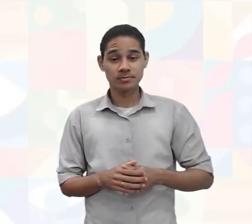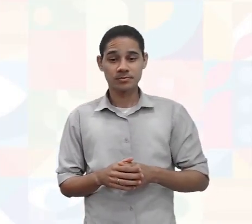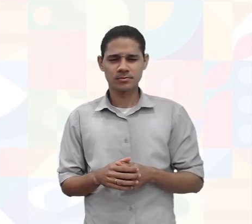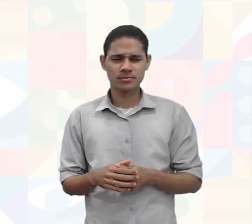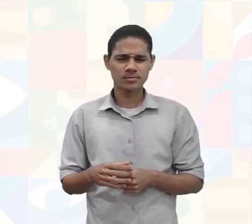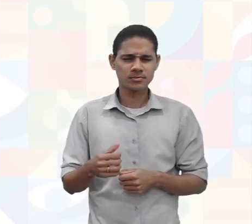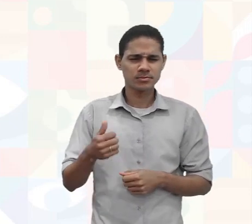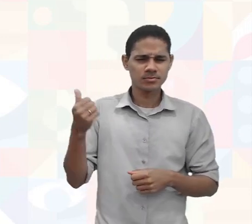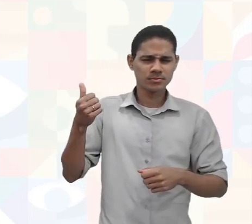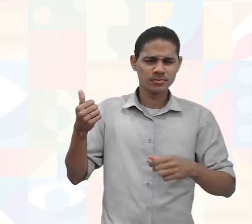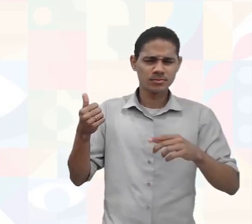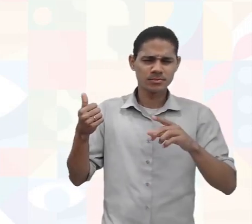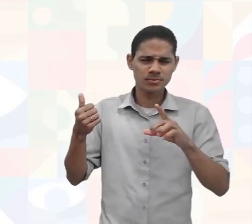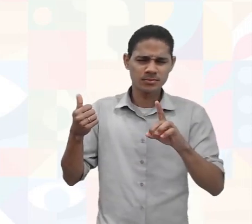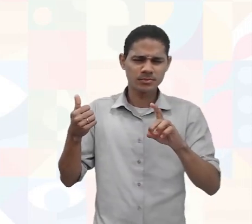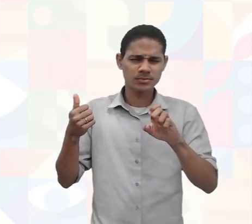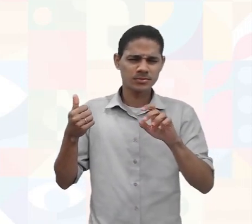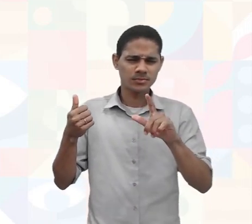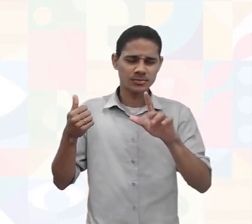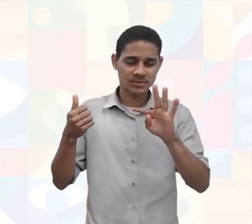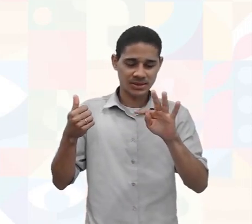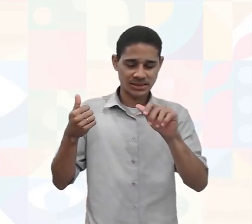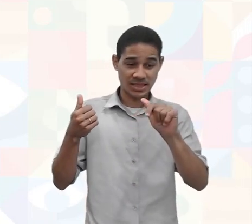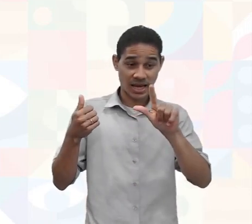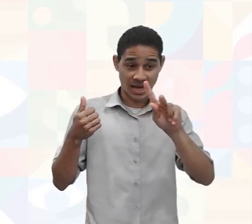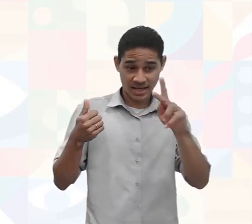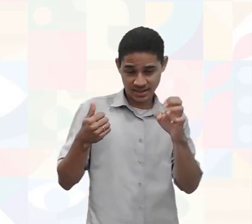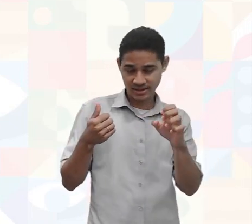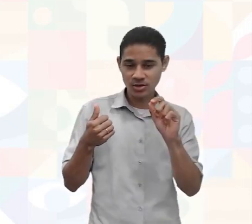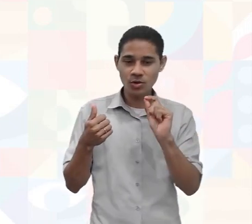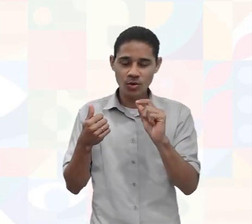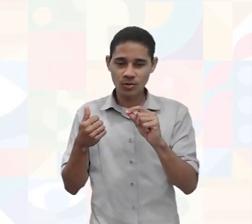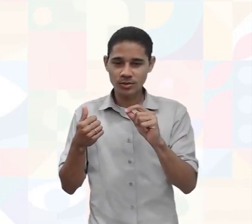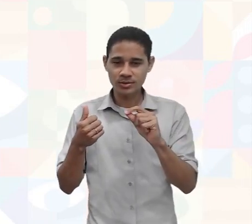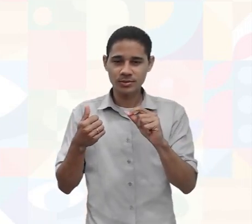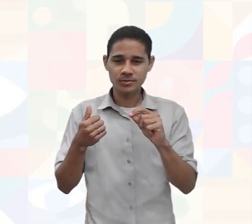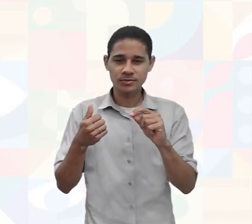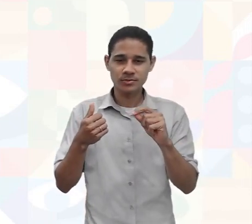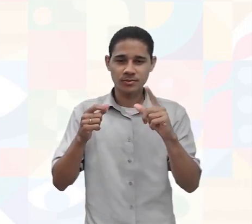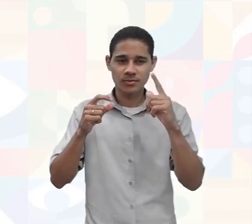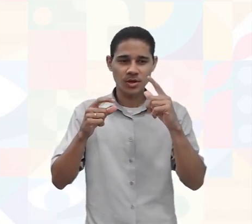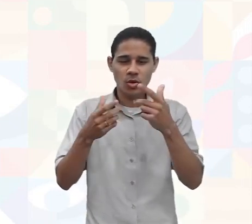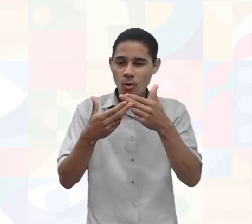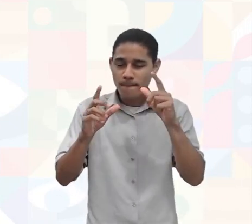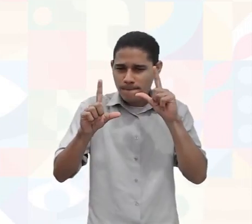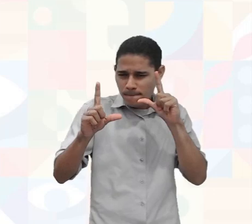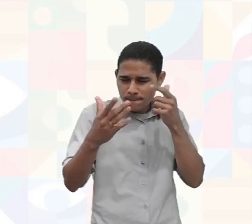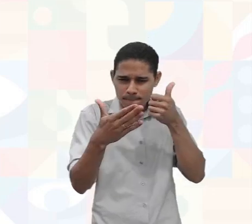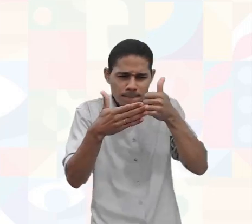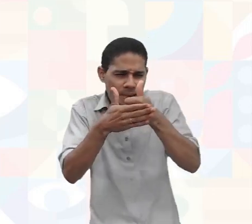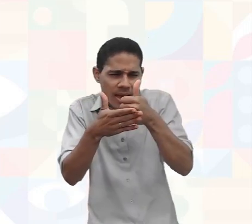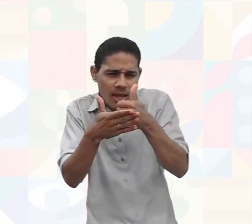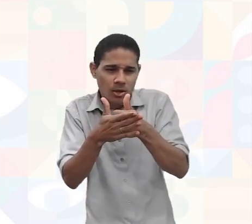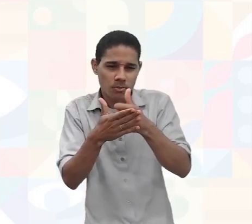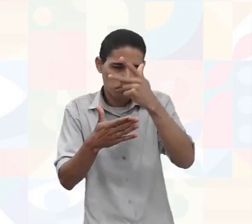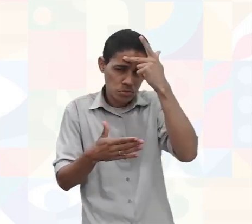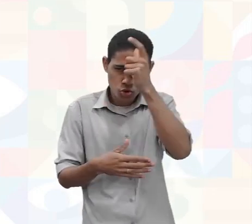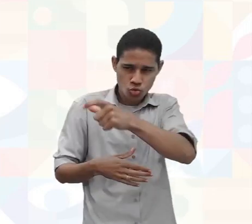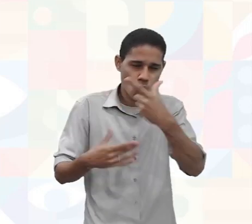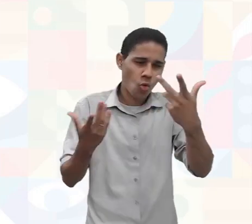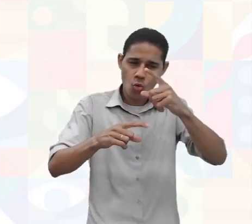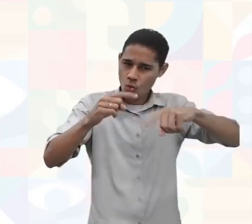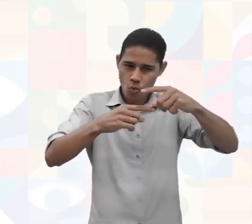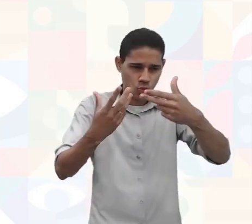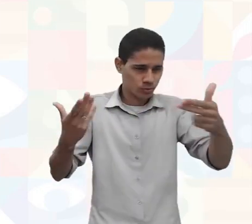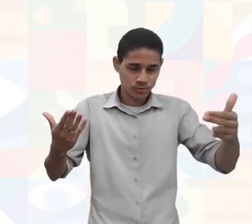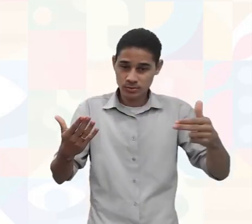vamos começar pelo plano detalhe, que é um plano muito próximo de um objeto ou da pessoa. Tem o